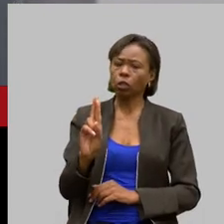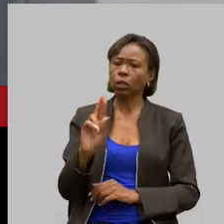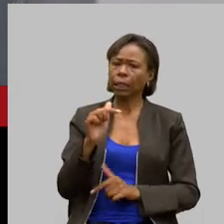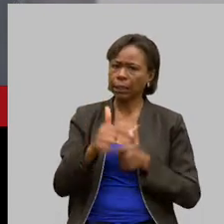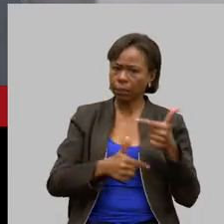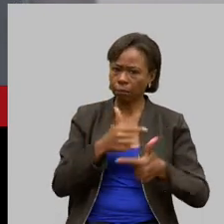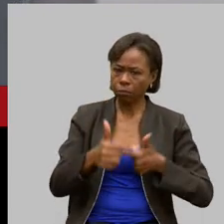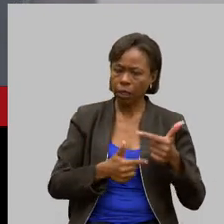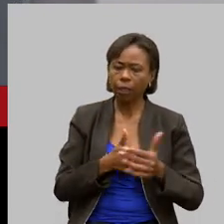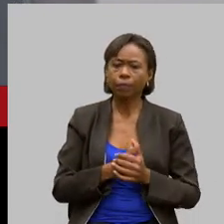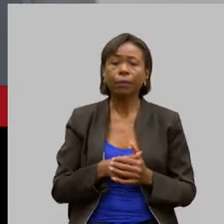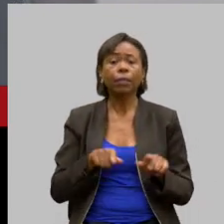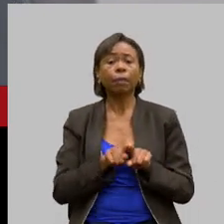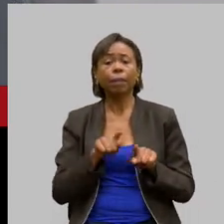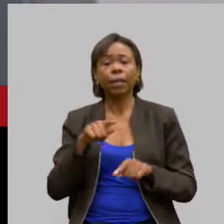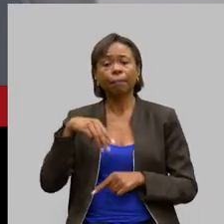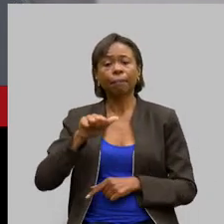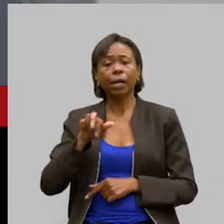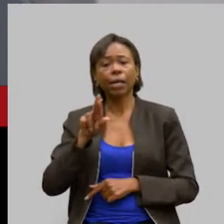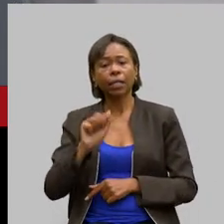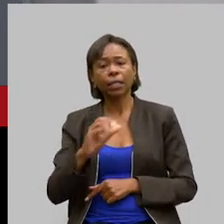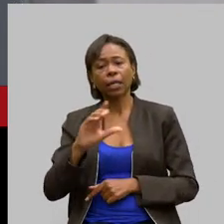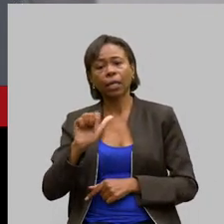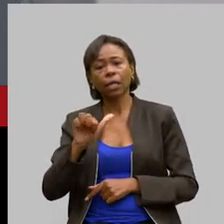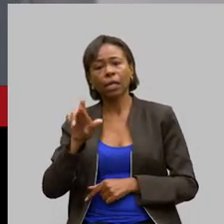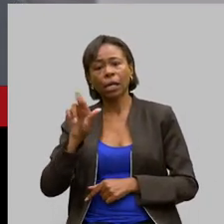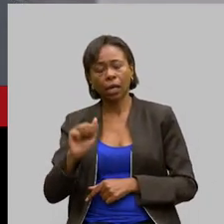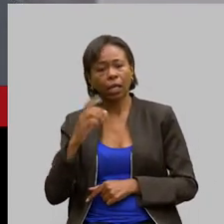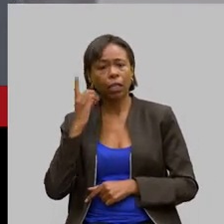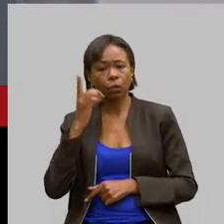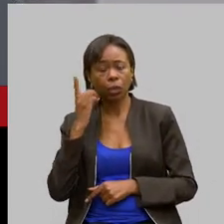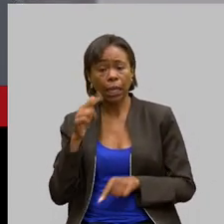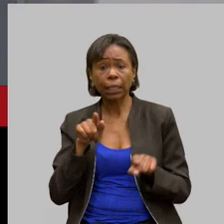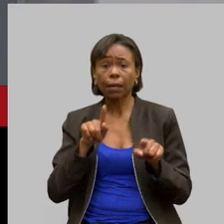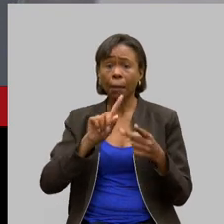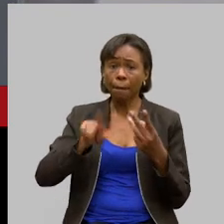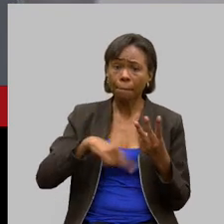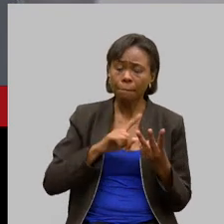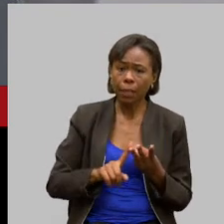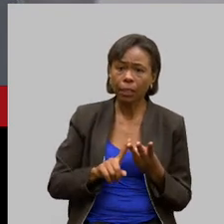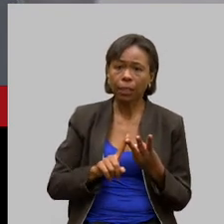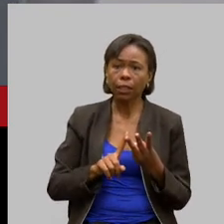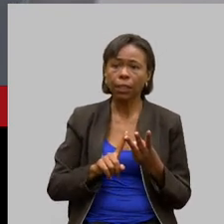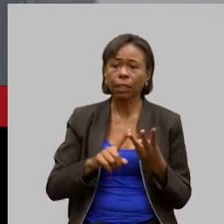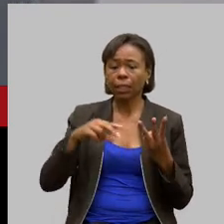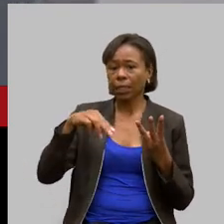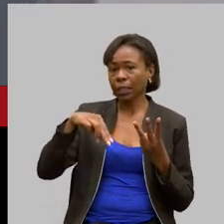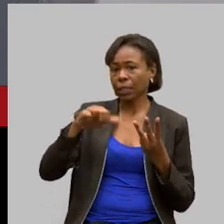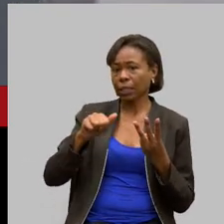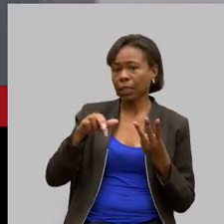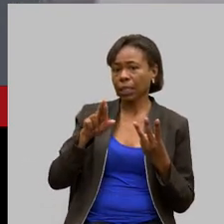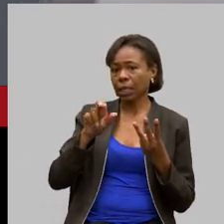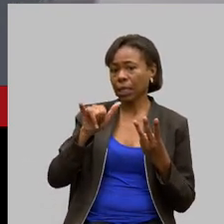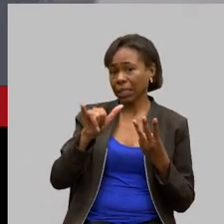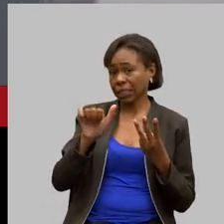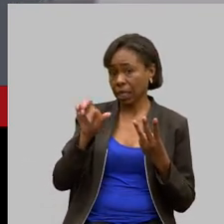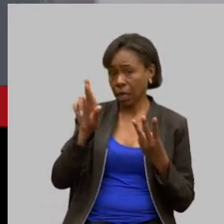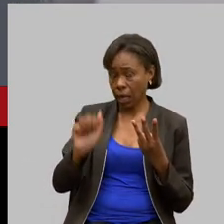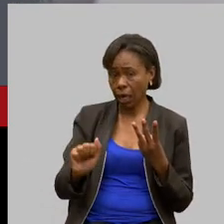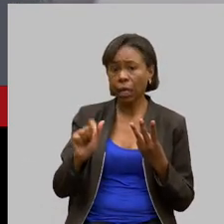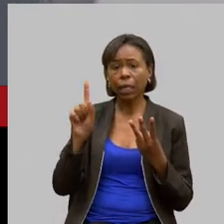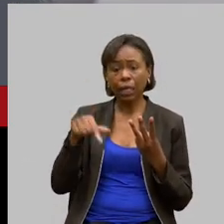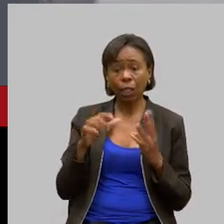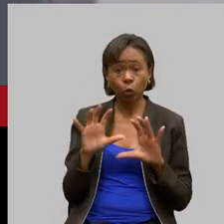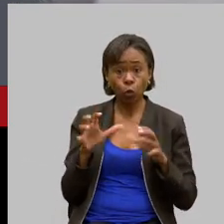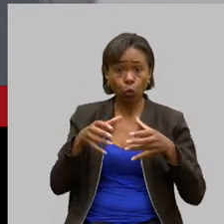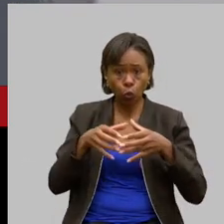deputada Maria Clara juntamente com ela deputada eh Naiara que estão aqui presidindo a frente parlamentar